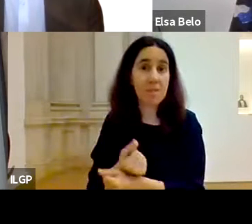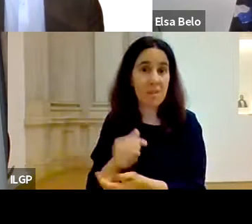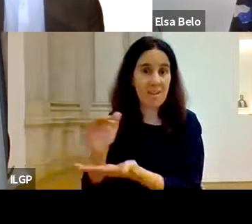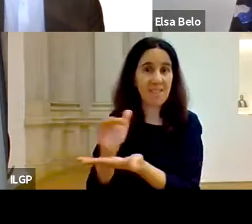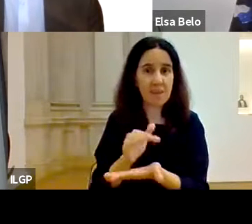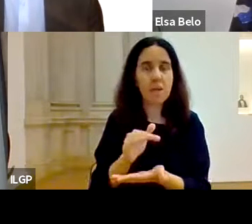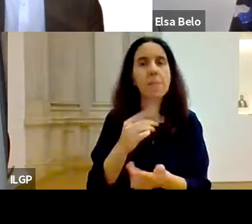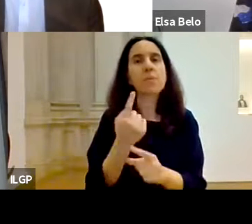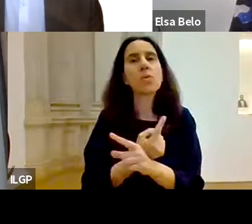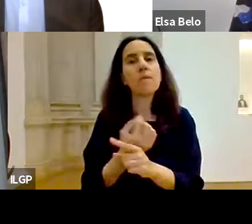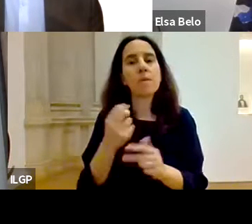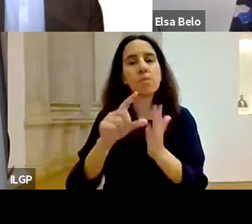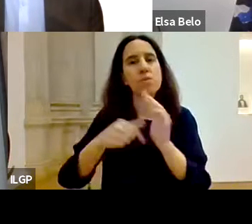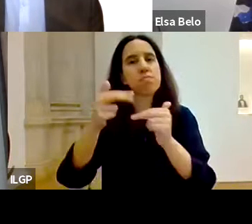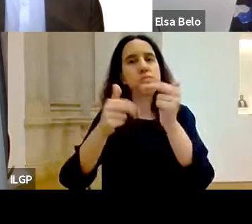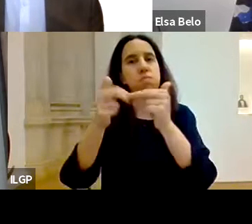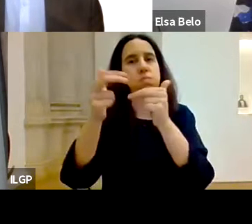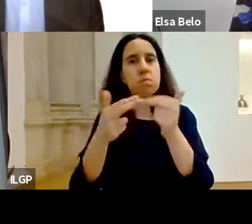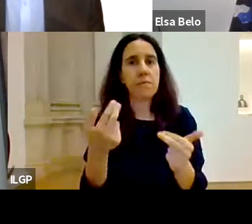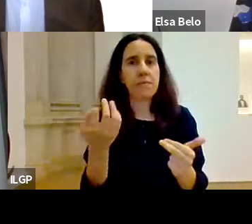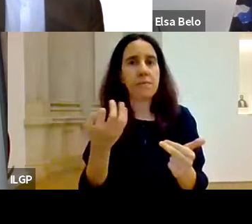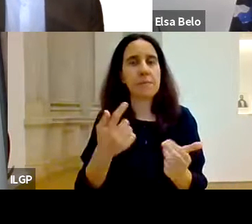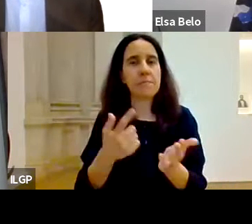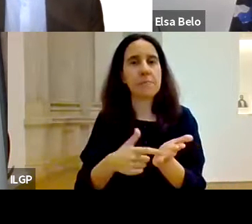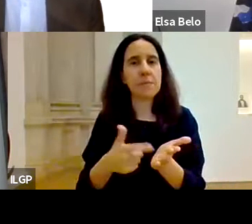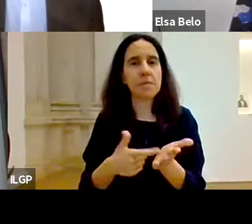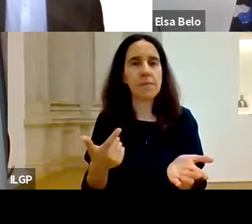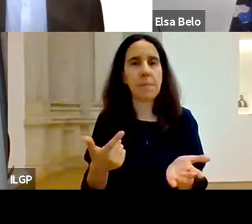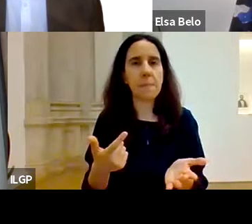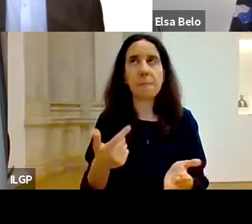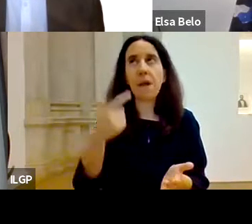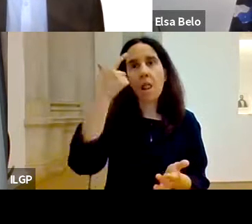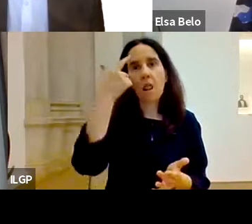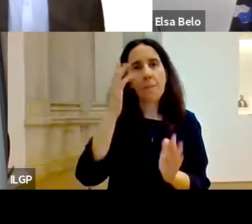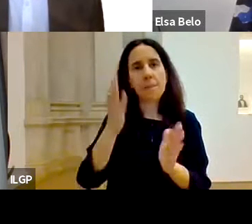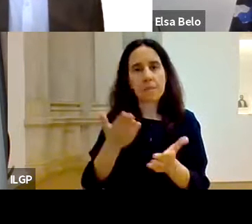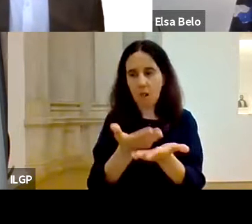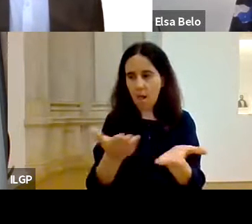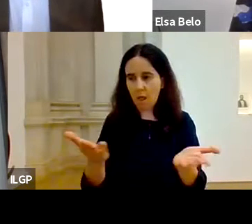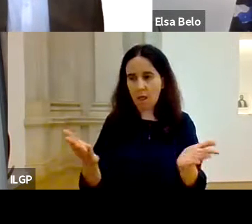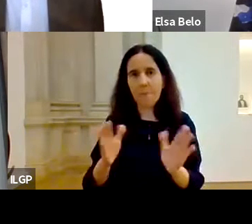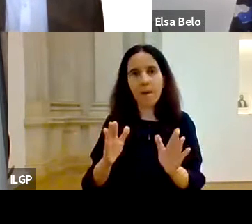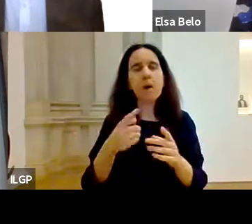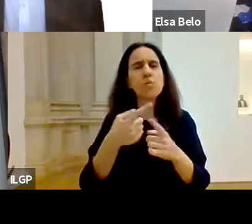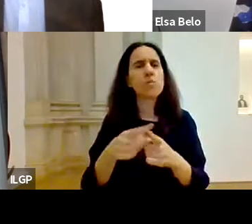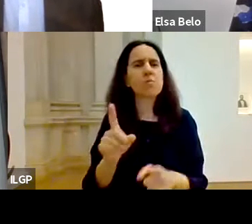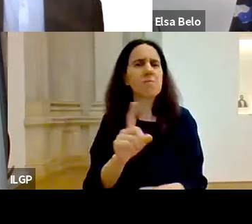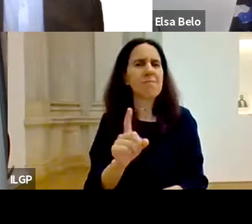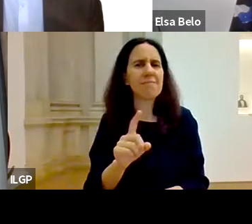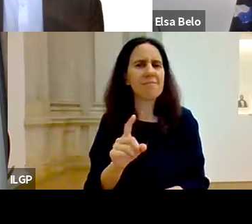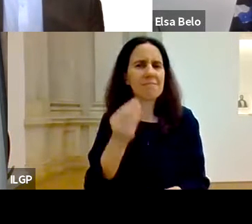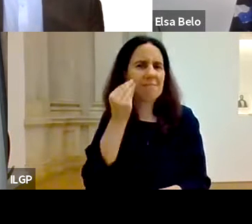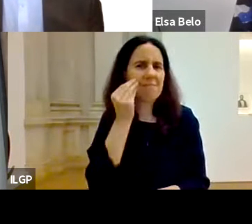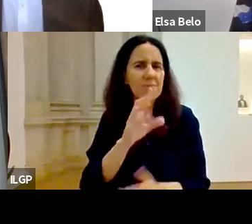coisas, de facto, para montar um projeto precisamos de as ter presente, mas isso não é nada diferente daquilo que